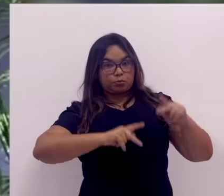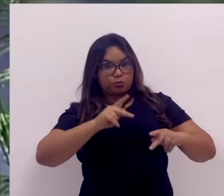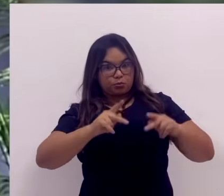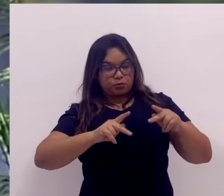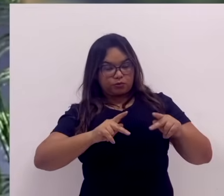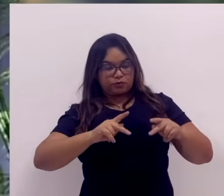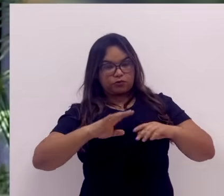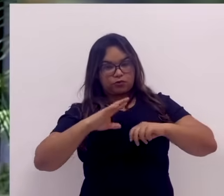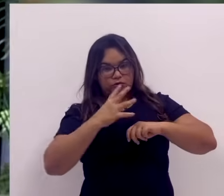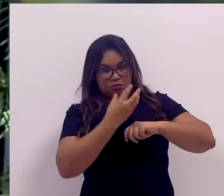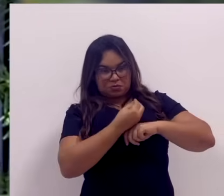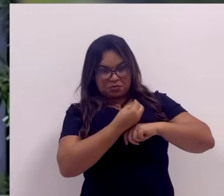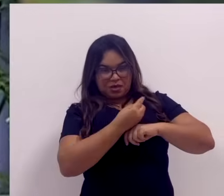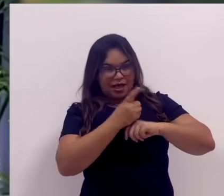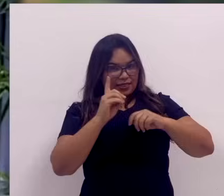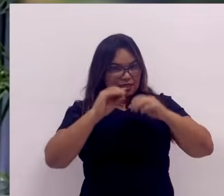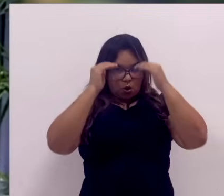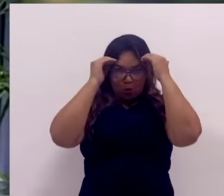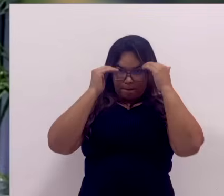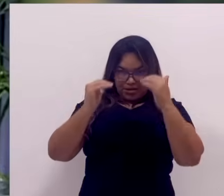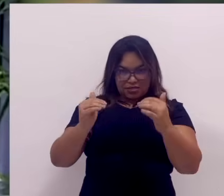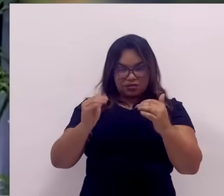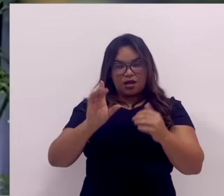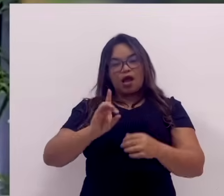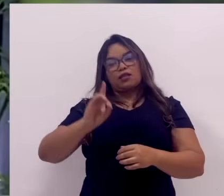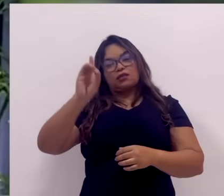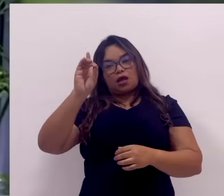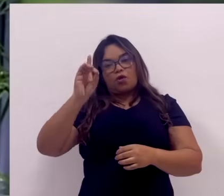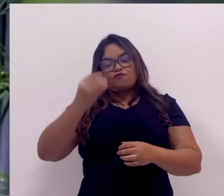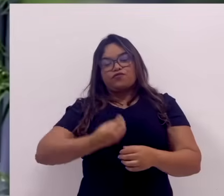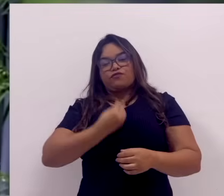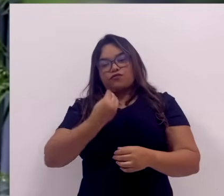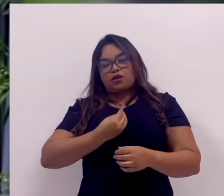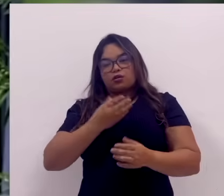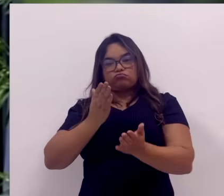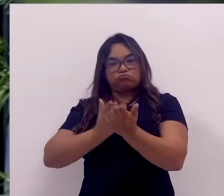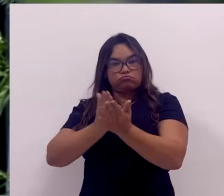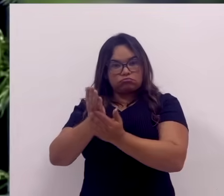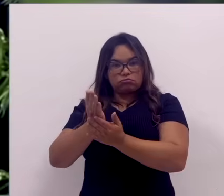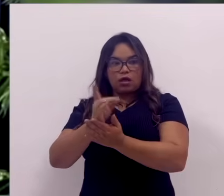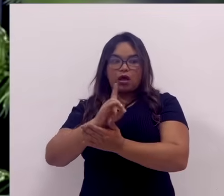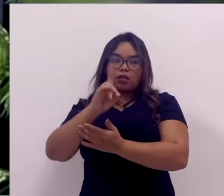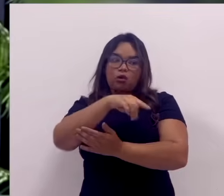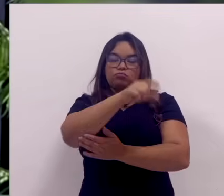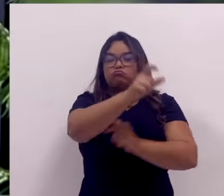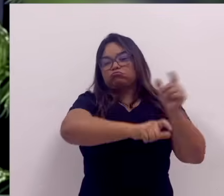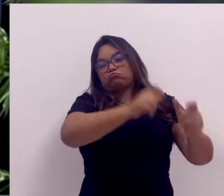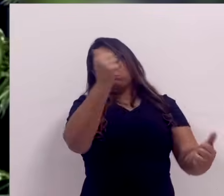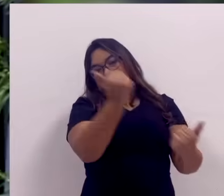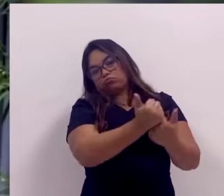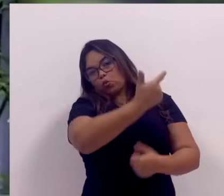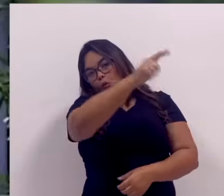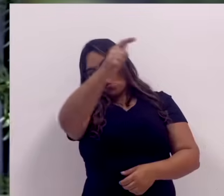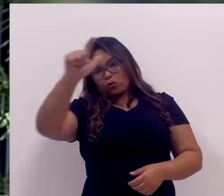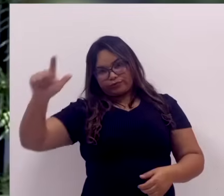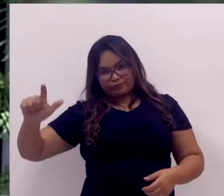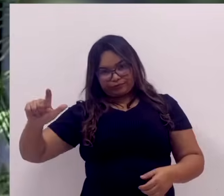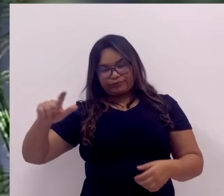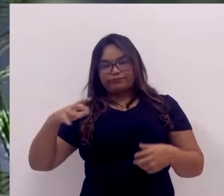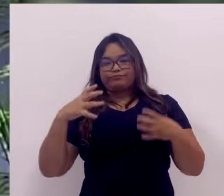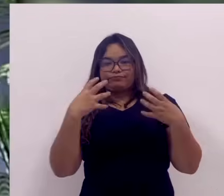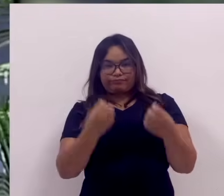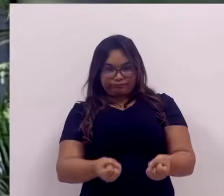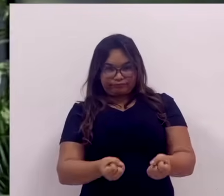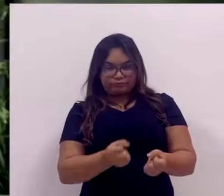que tinha, Deus eventualmente tomaria sua luz e a daria a outro para que prosseguisse e a levasse.